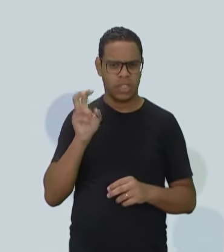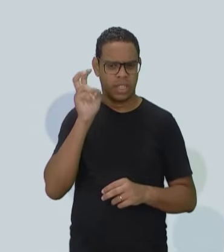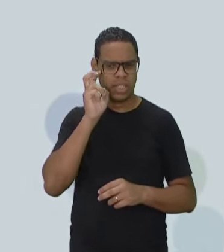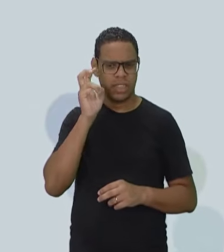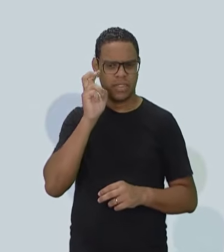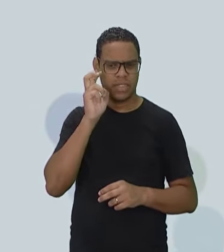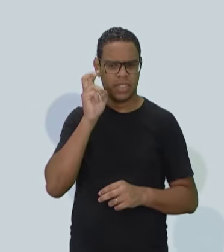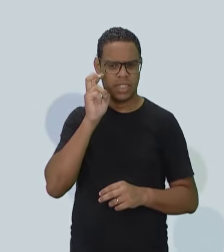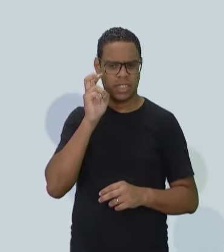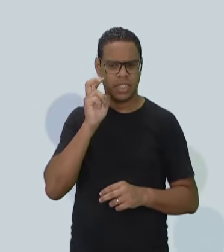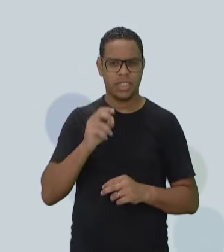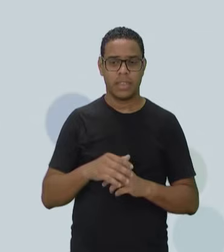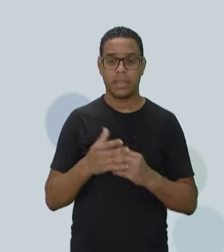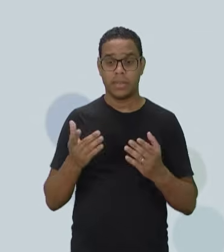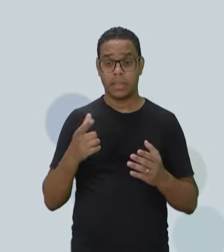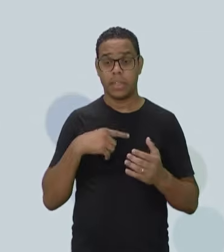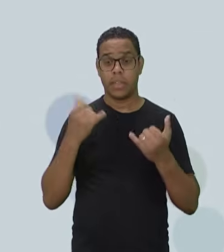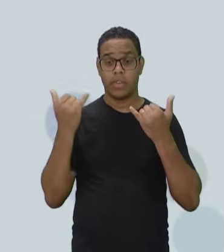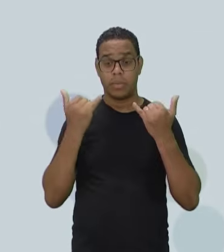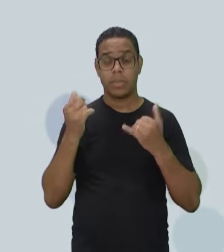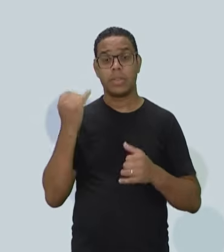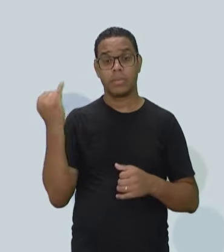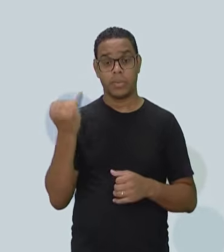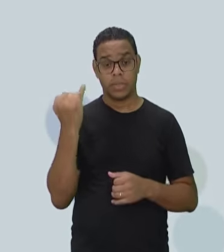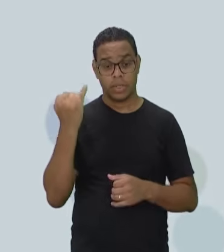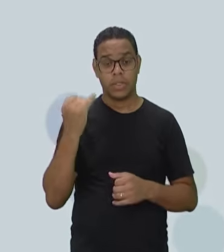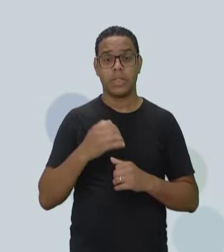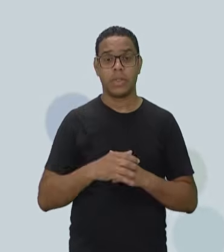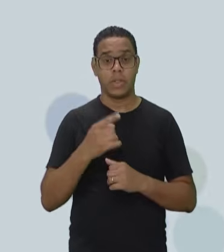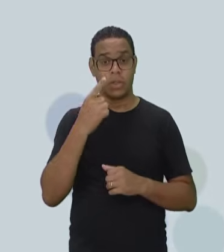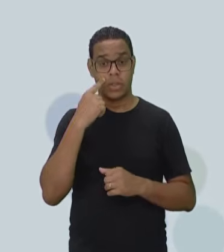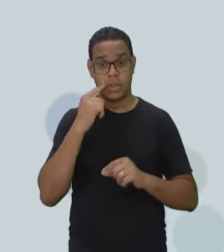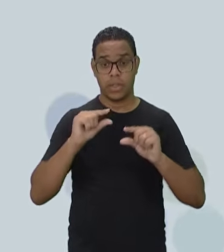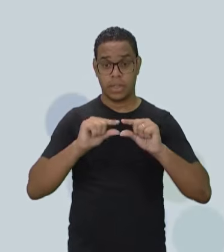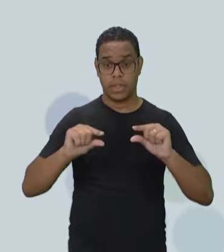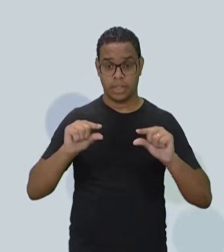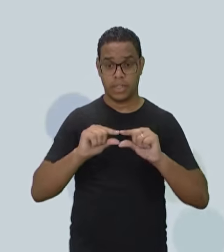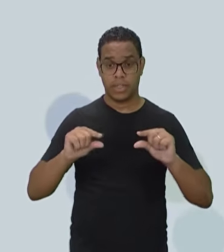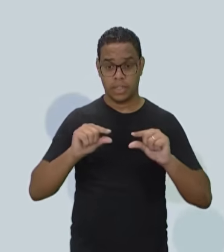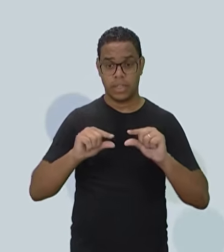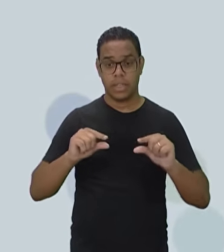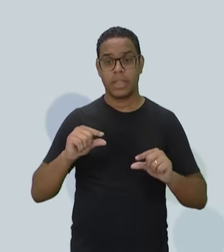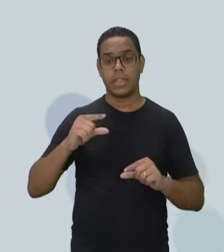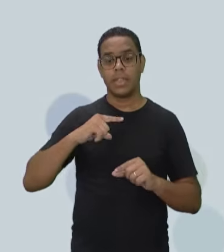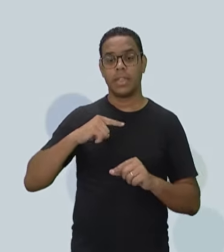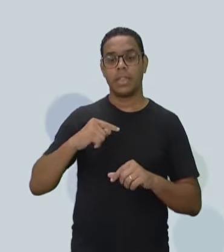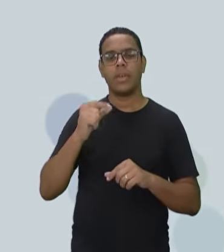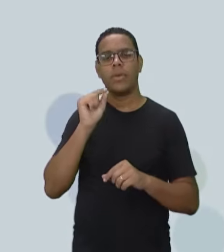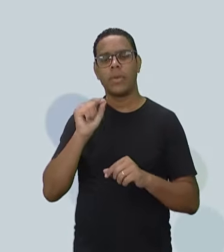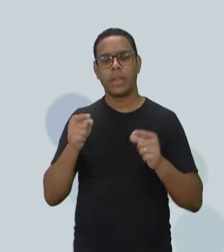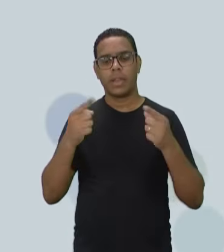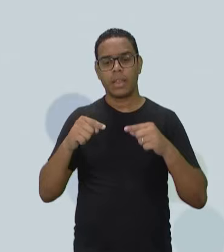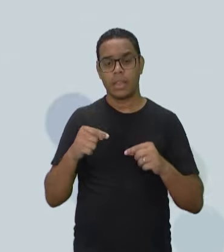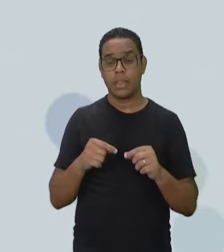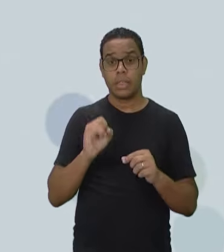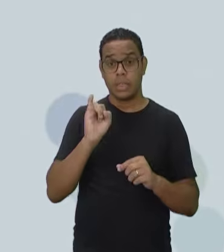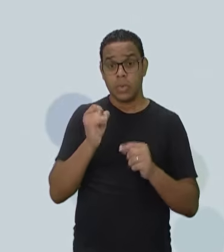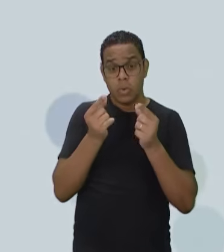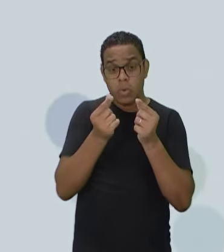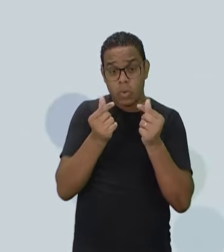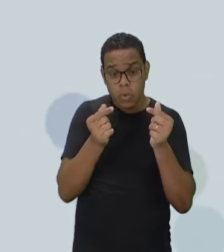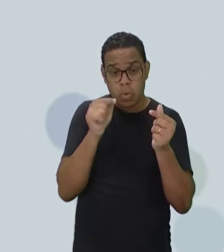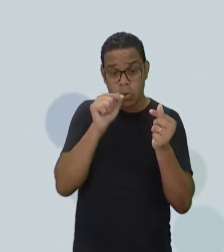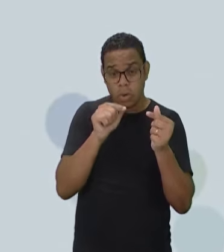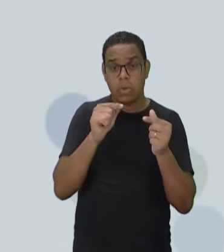quinta-feira? Temos uma informação importante aqui, olha lá, na legenda. A gente tem a informação de que